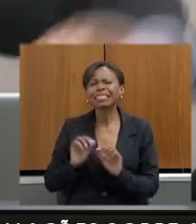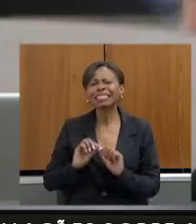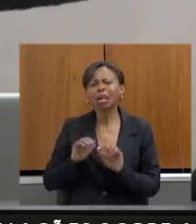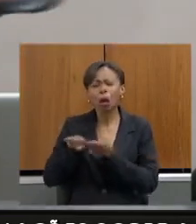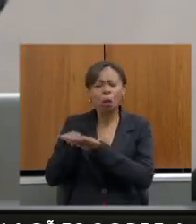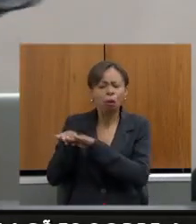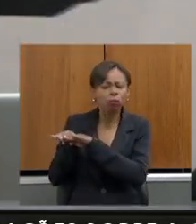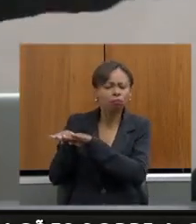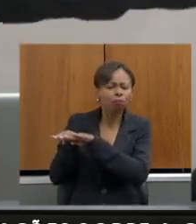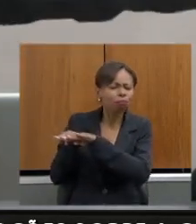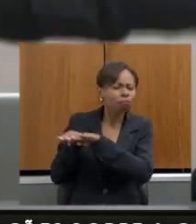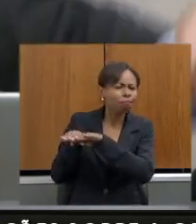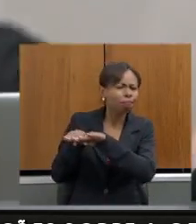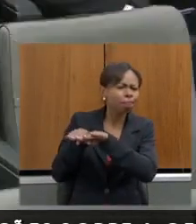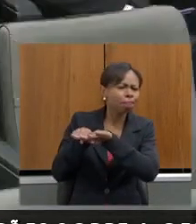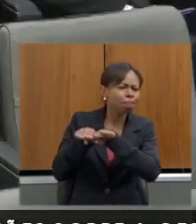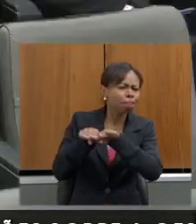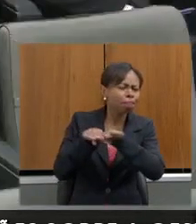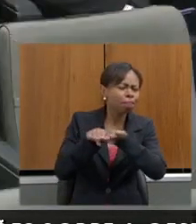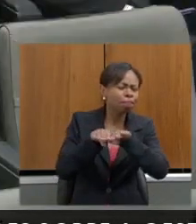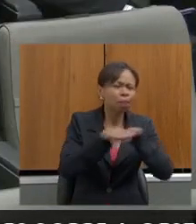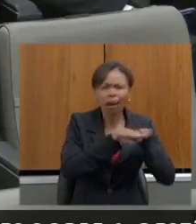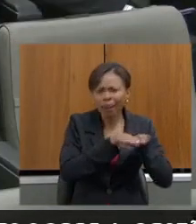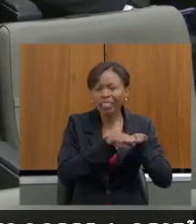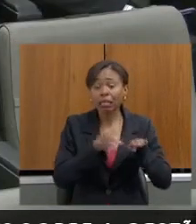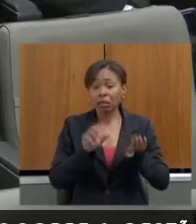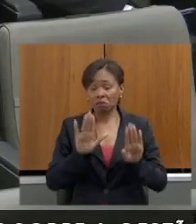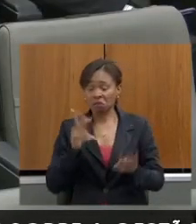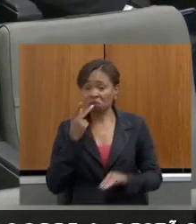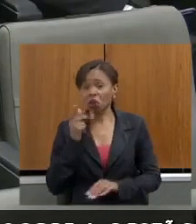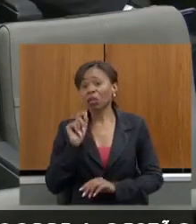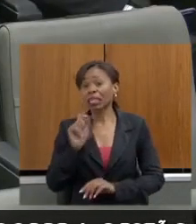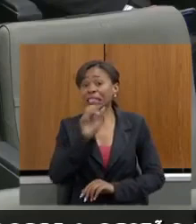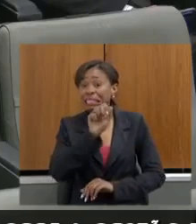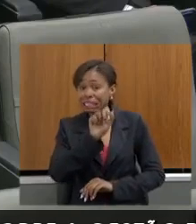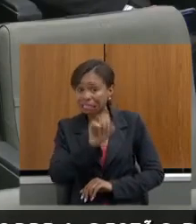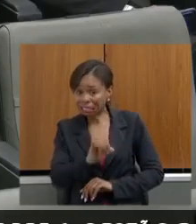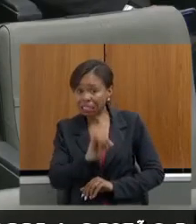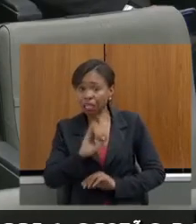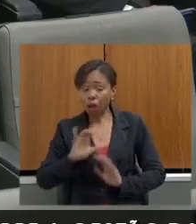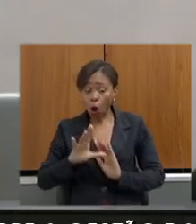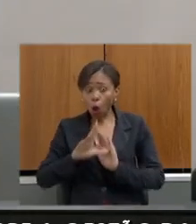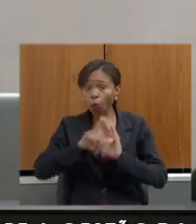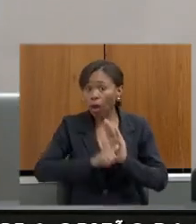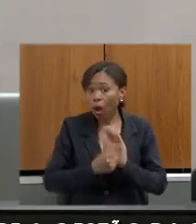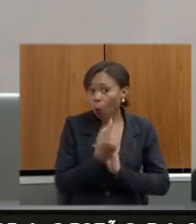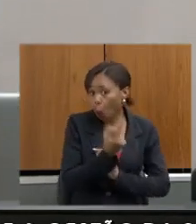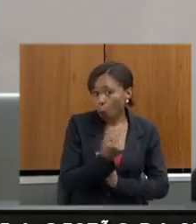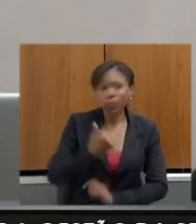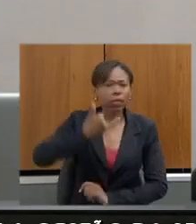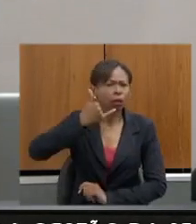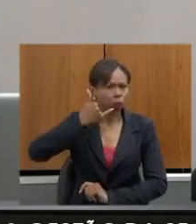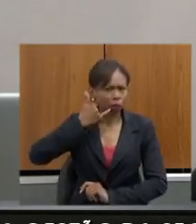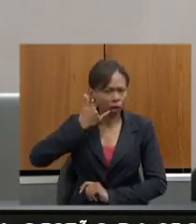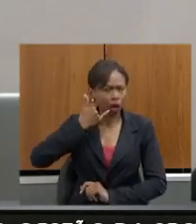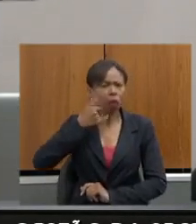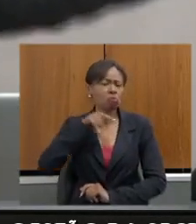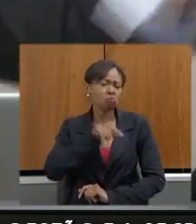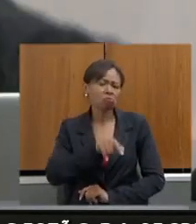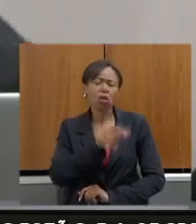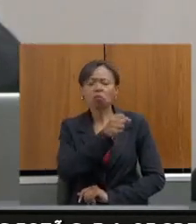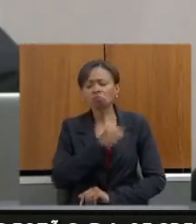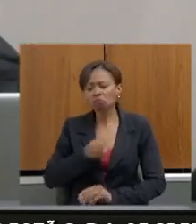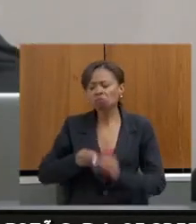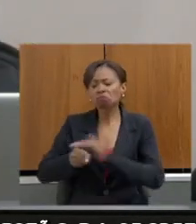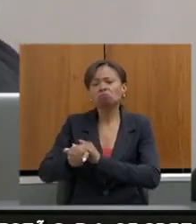eles pegaram a régua se fosse Olha se for tá um celular no máximo medida